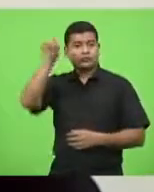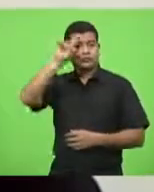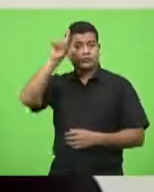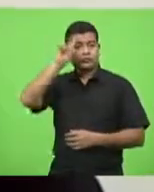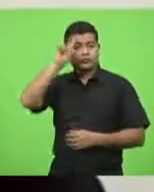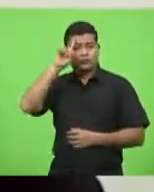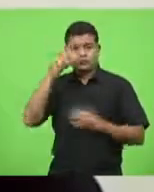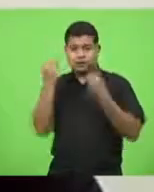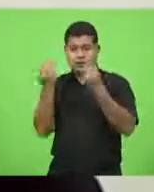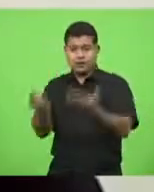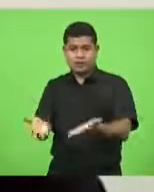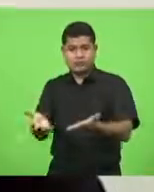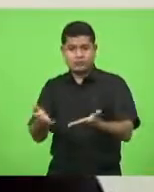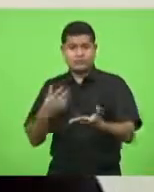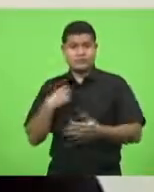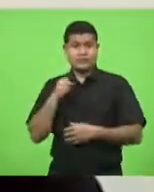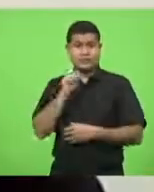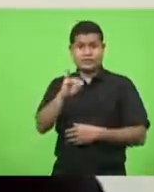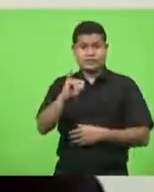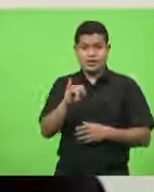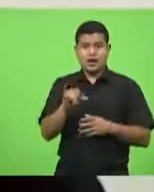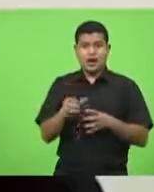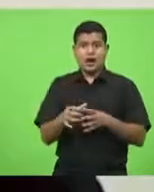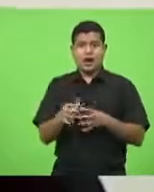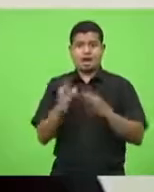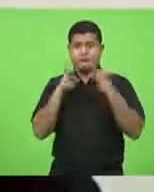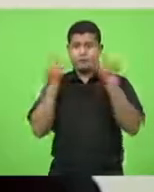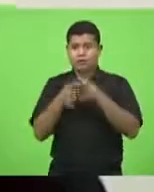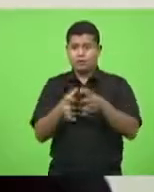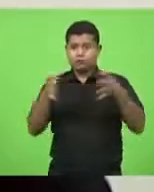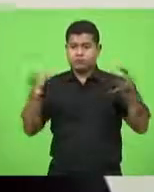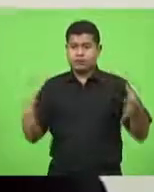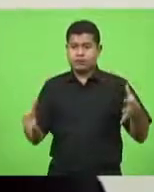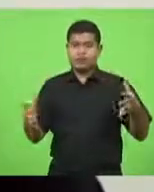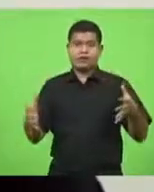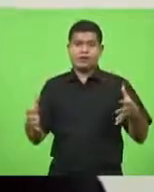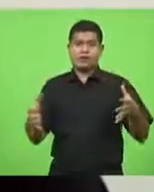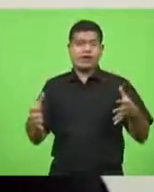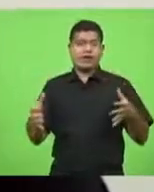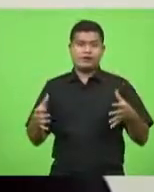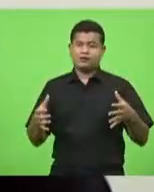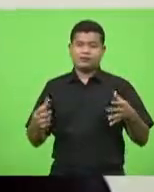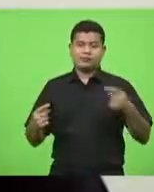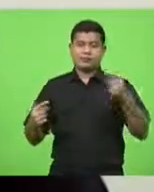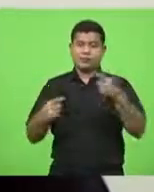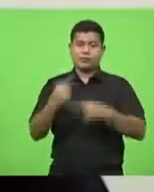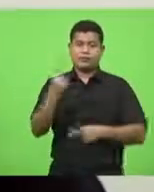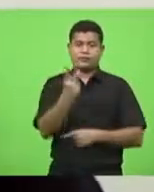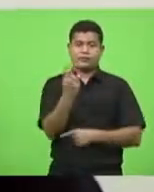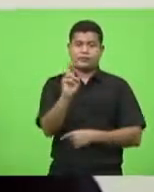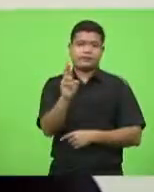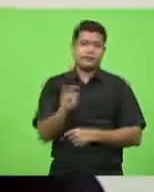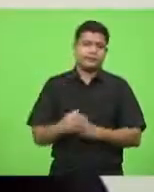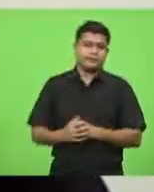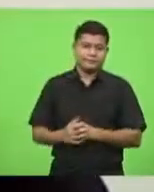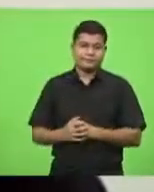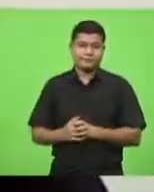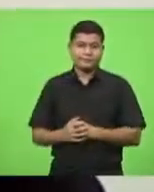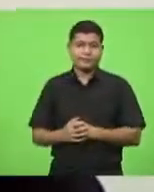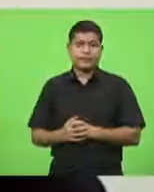for maior, nem essa nota de R$ 2 chega a ser. Esse é o